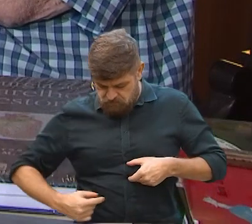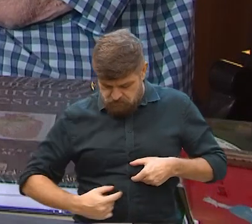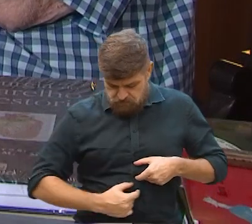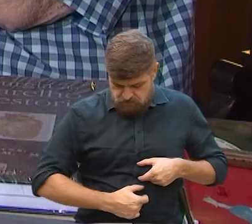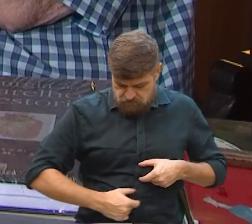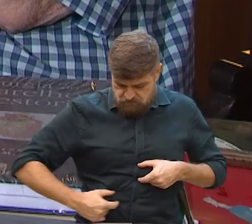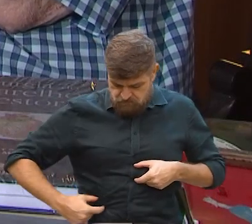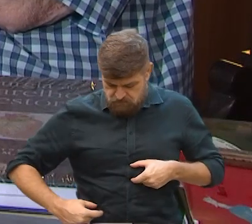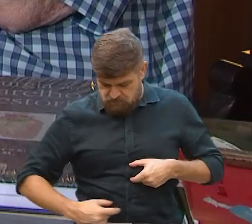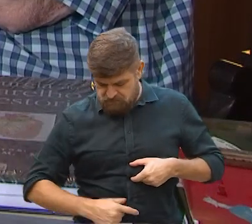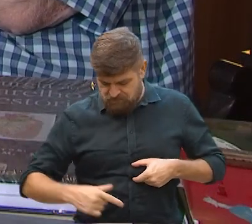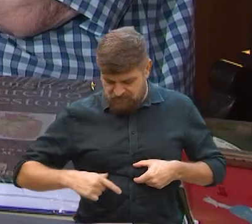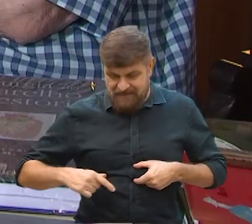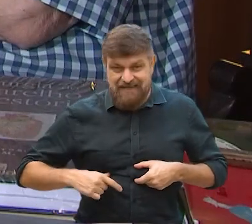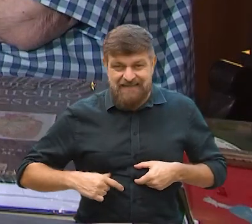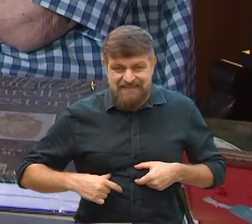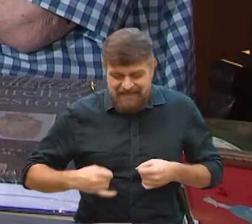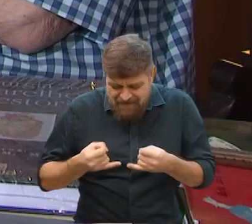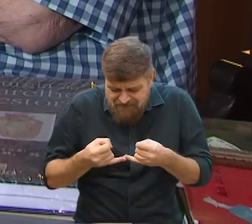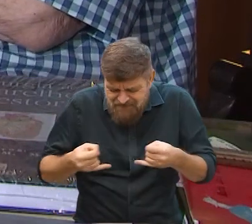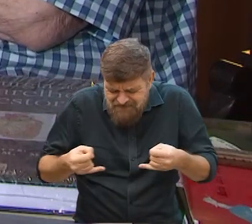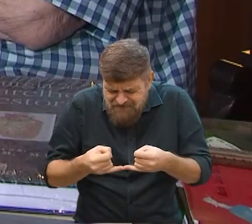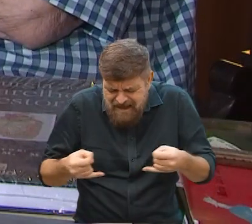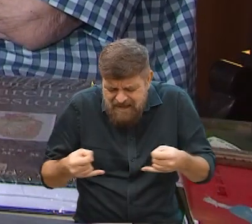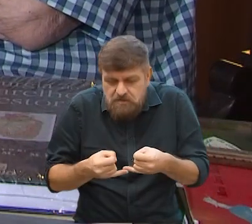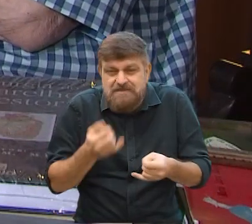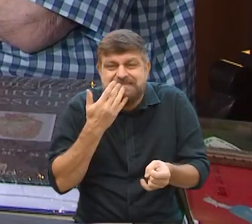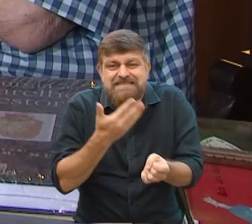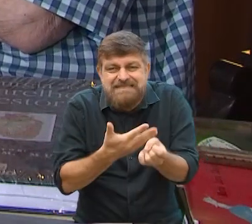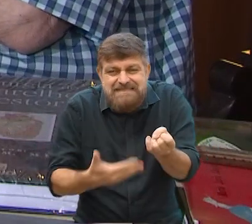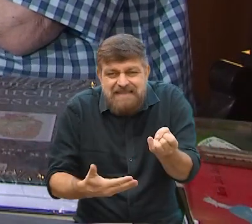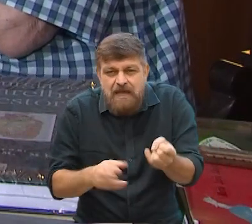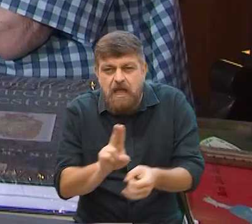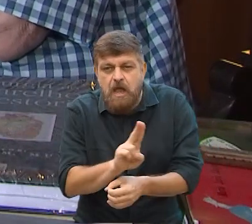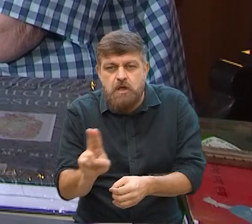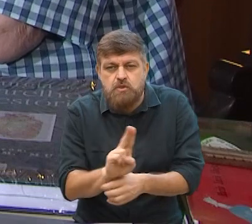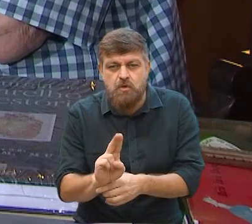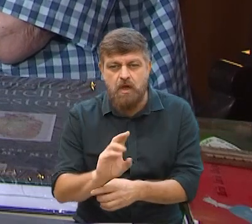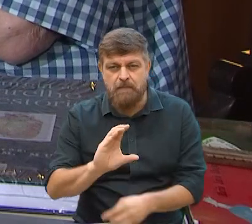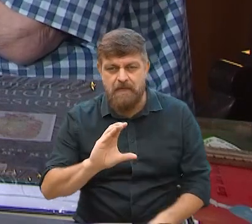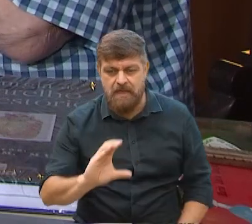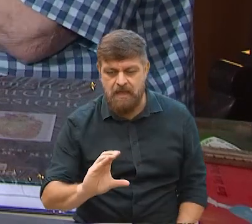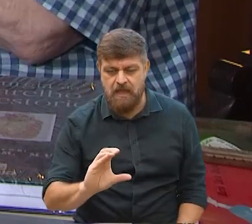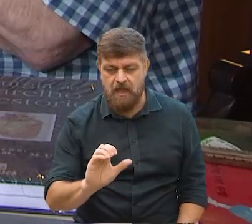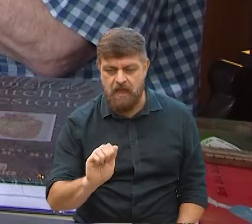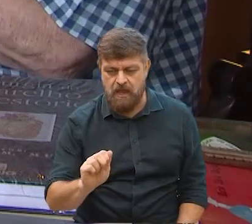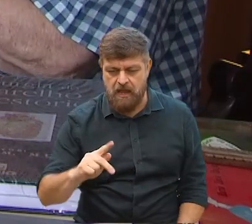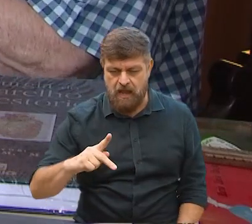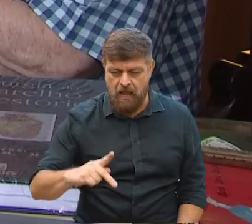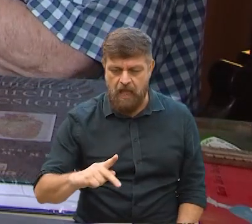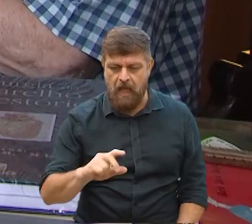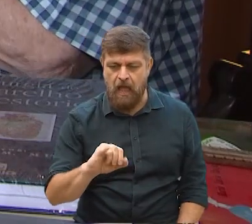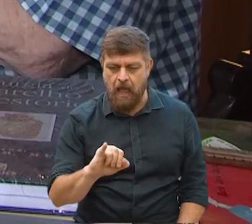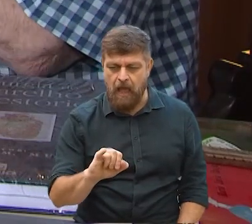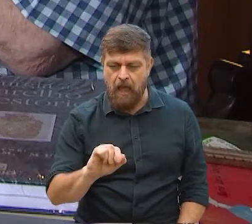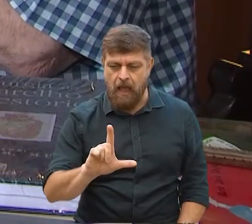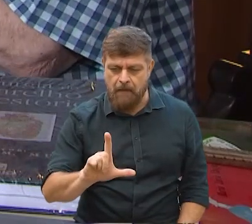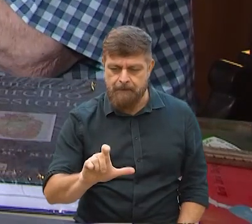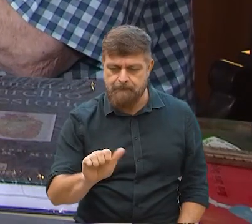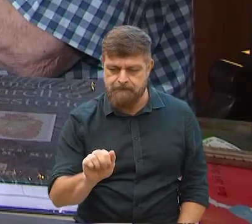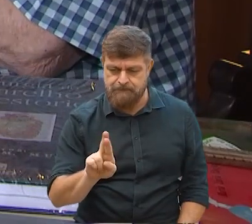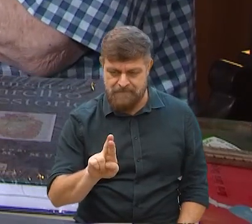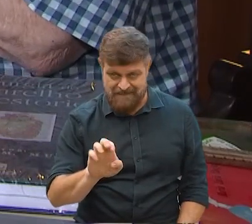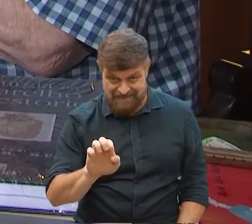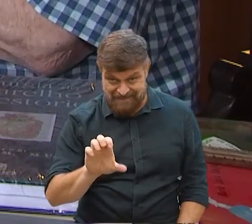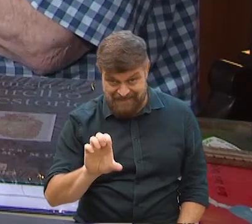tem vasos sanguíneos muito pequenos, chamamos capilares. Muita gente conhece essa palavra, mesmo entre